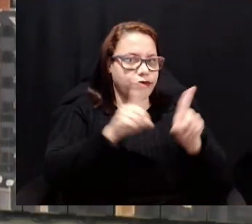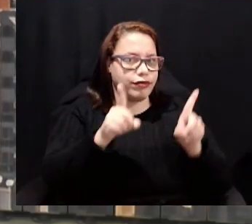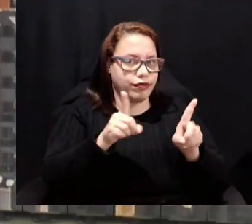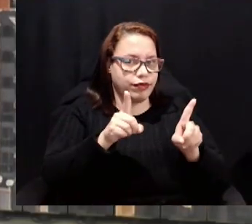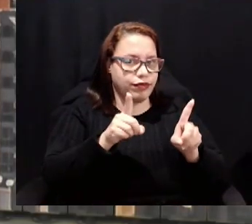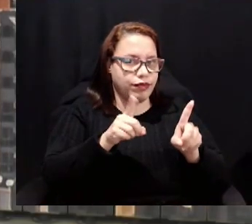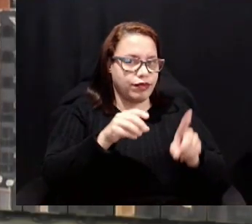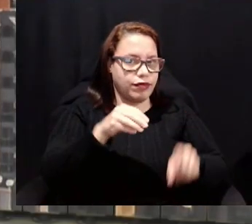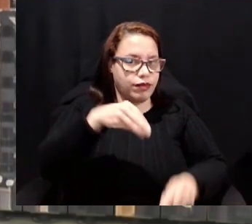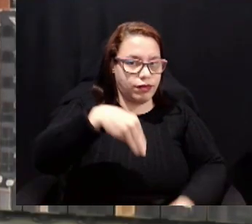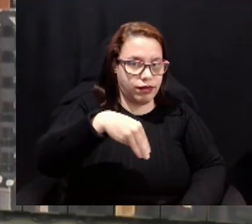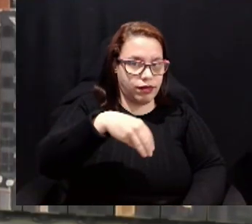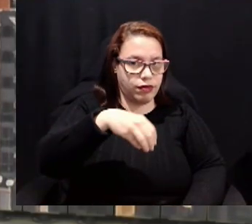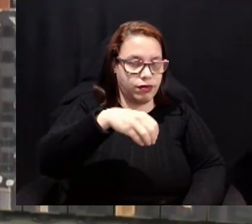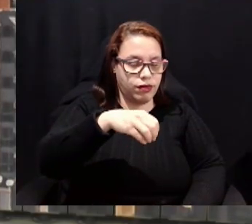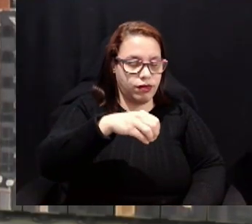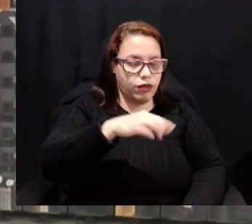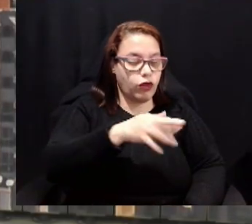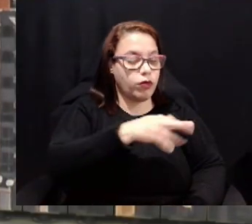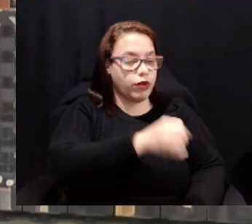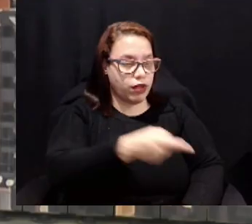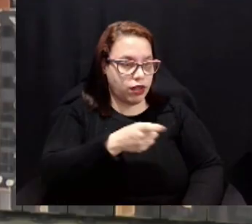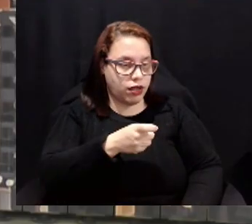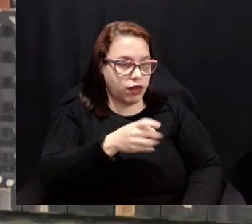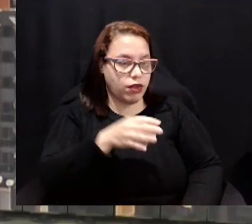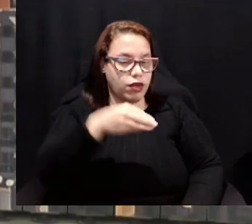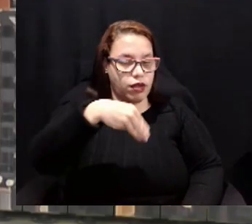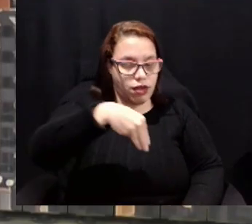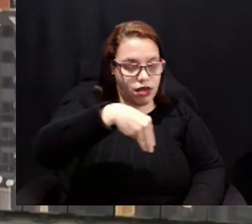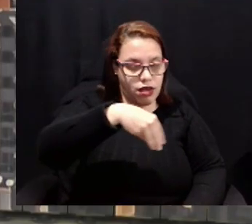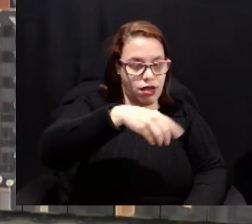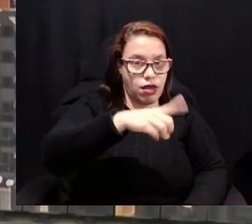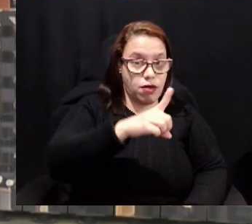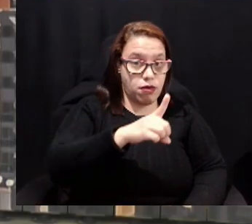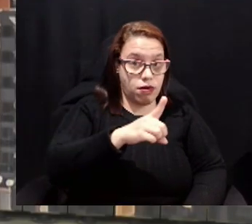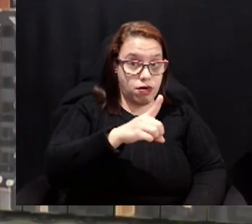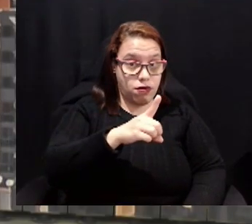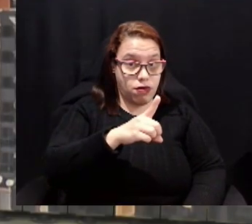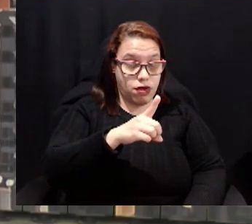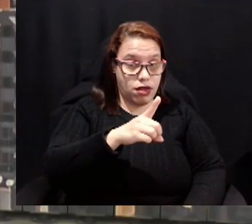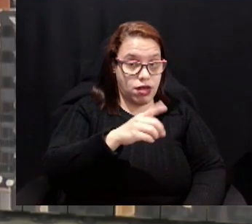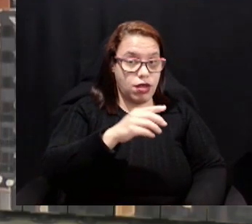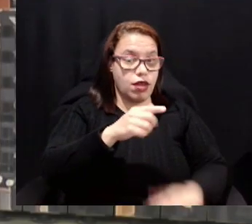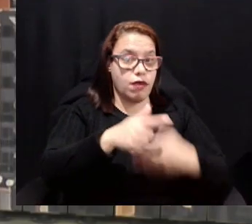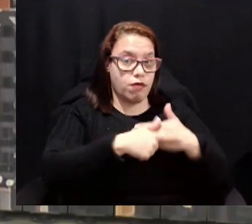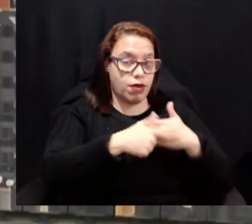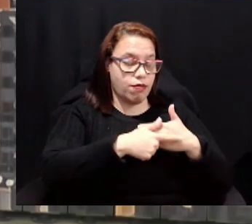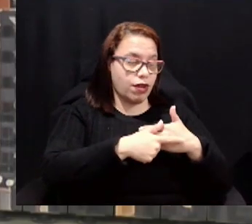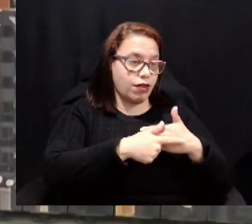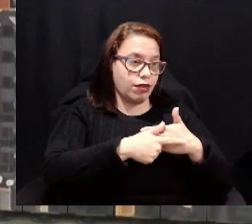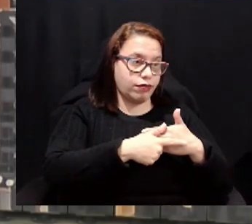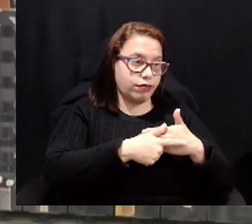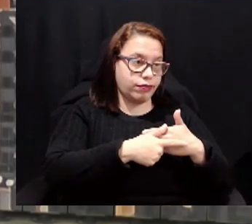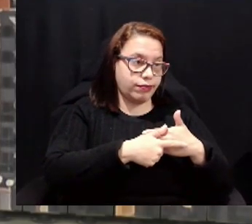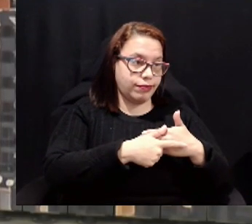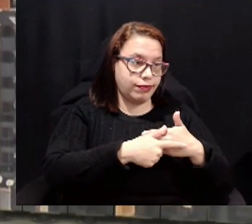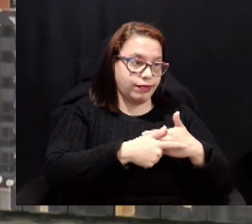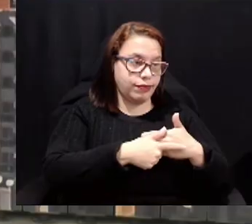ousado, mas aí a Formitex está mostrando que é possível através da MD Papéis. Muito obrigada por participar aqui com a